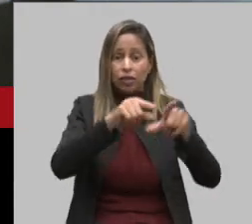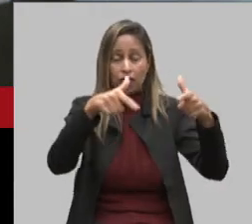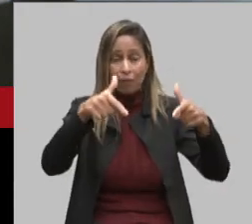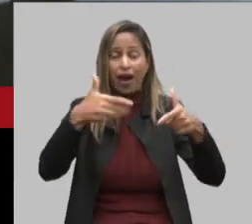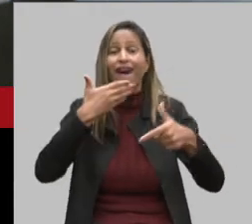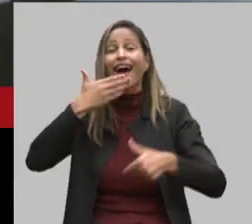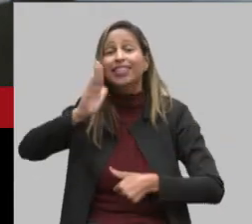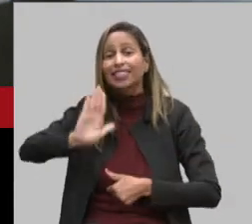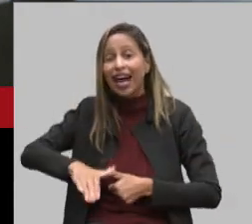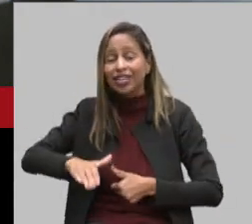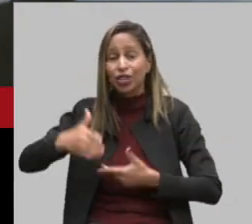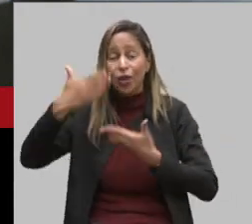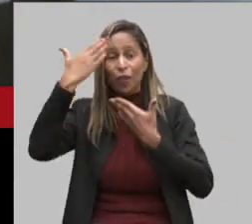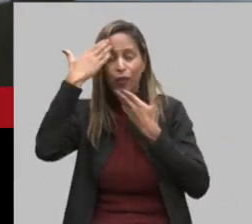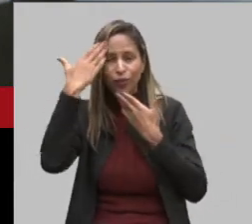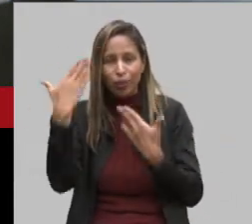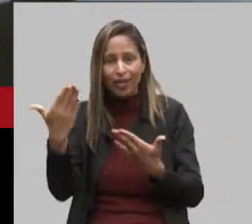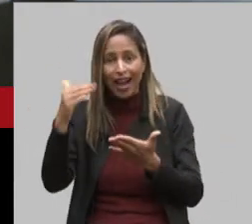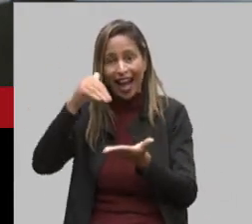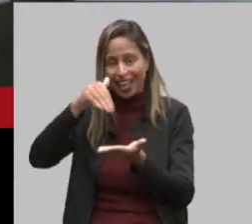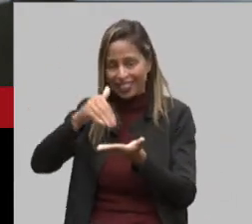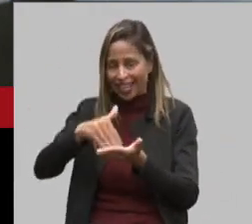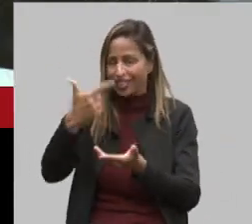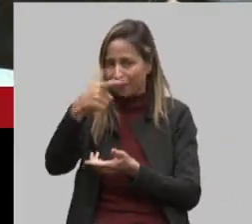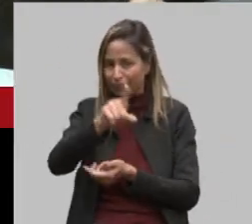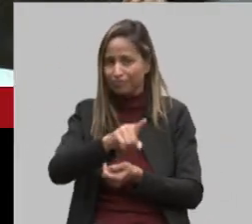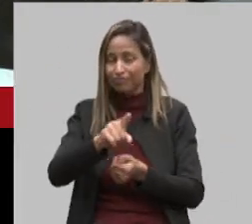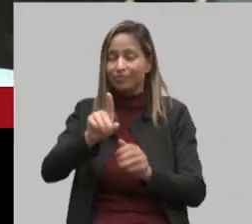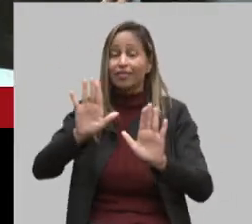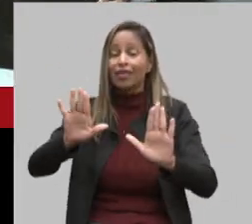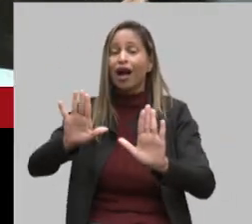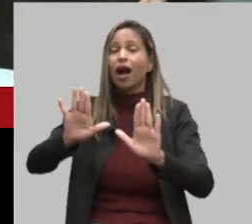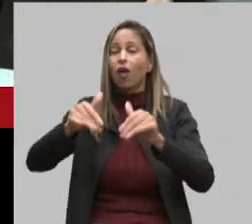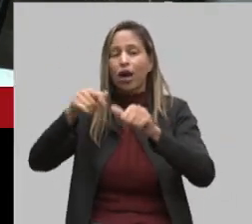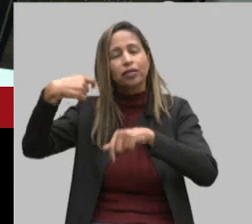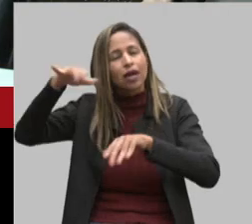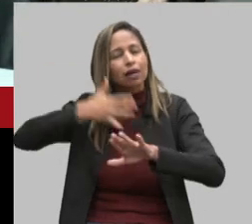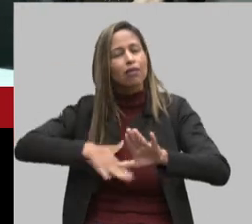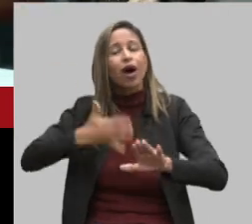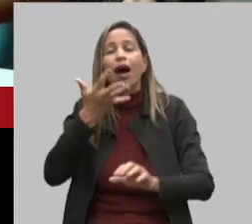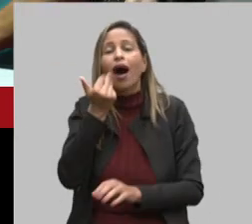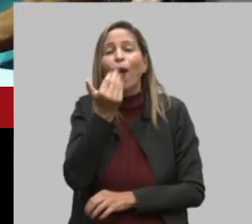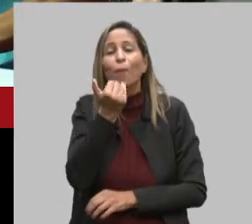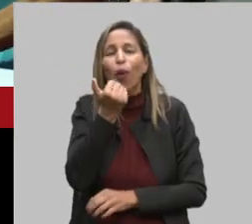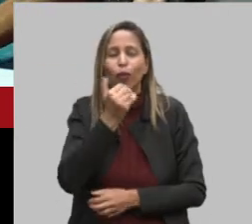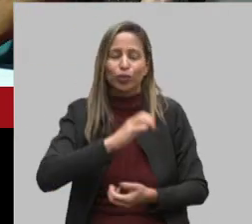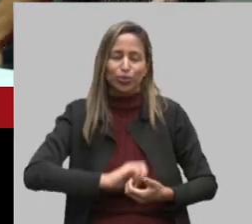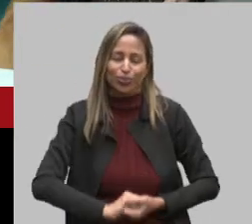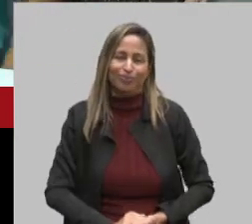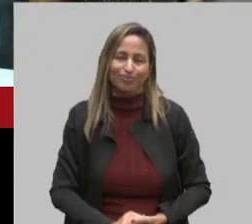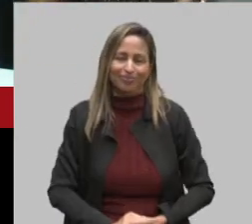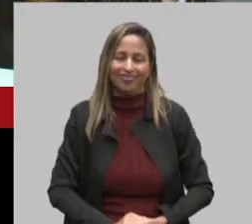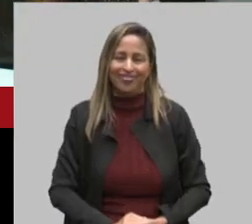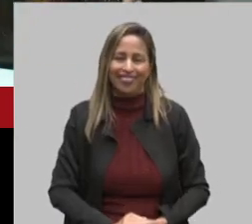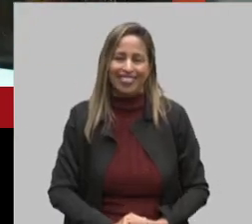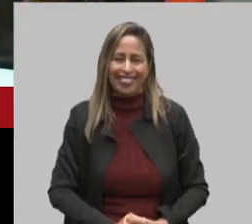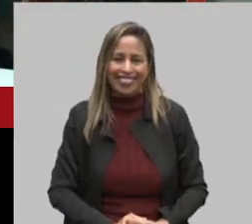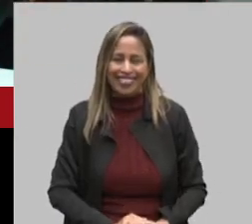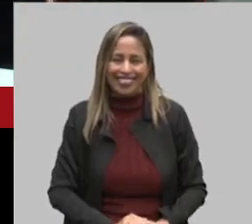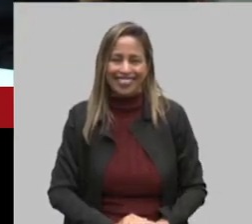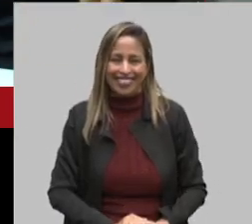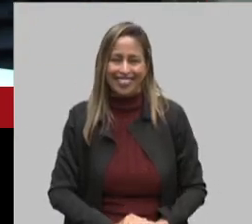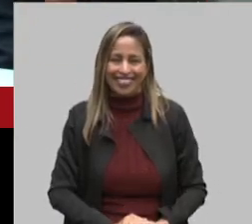tarde muito obrigada e até logo suspende-se a reunião bom alço pra gente agora